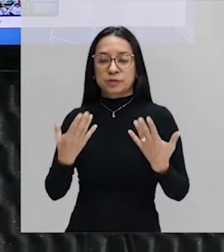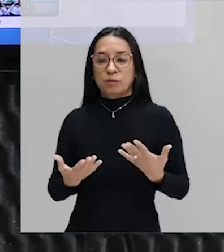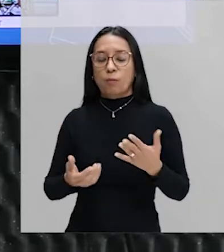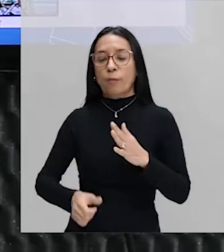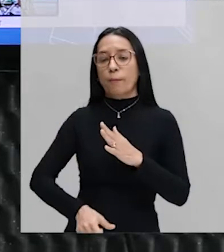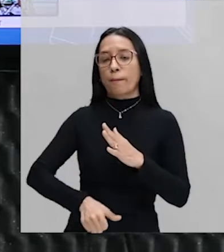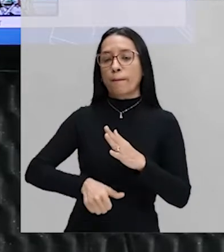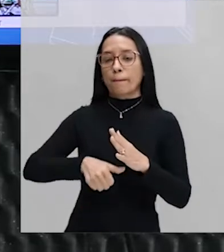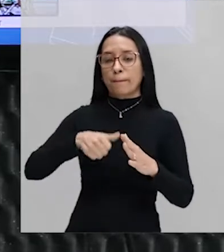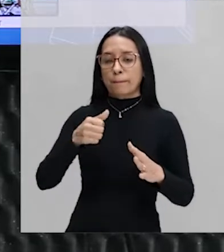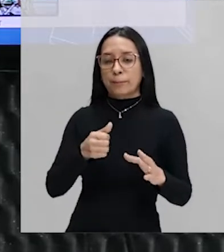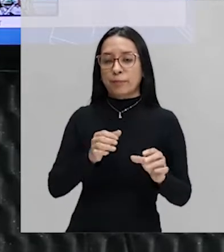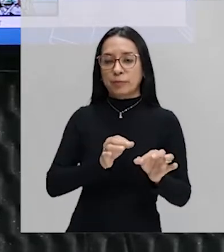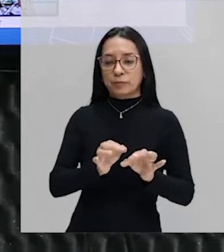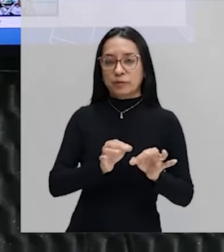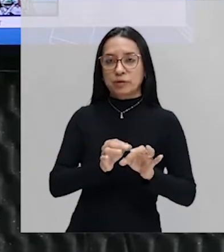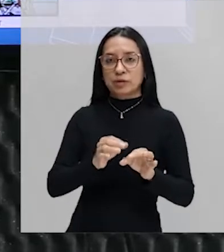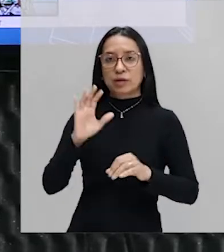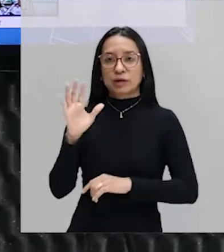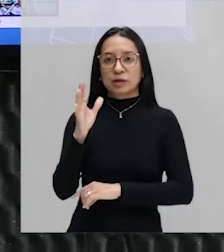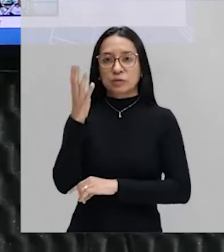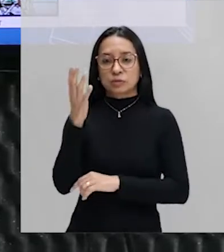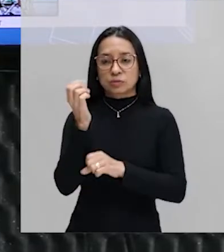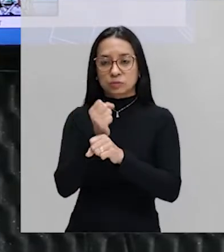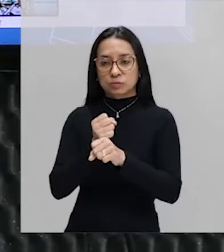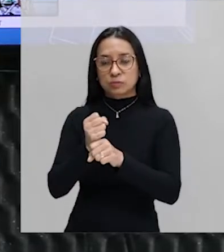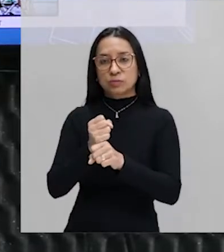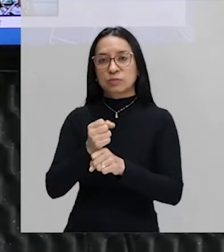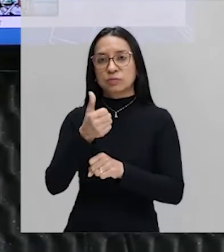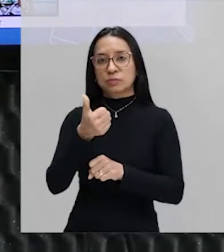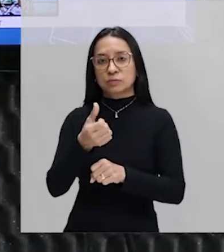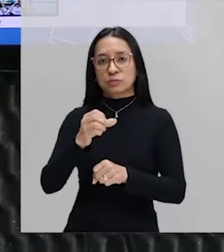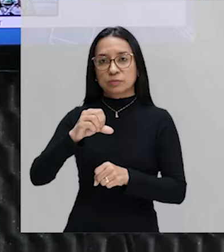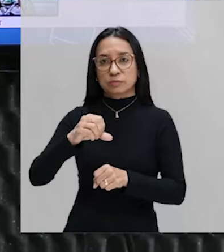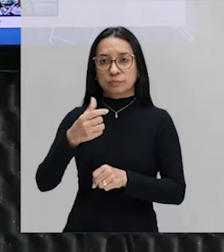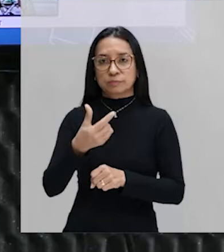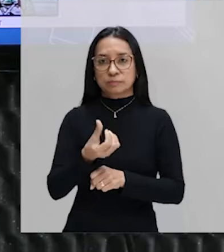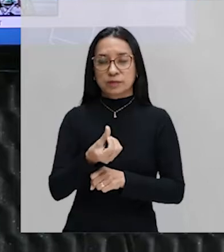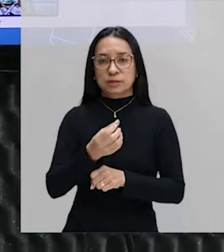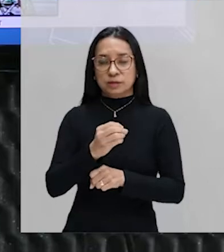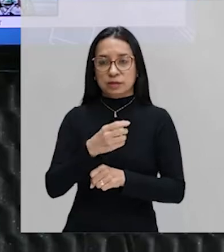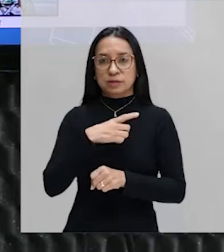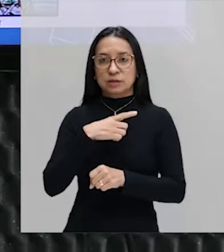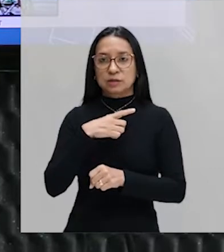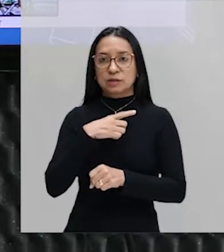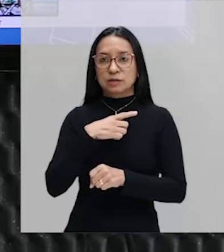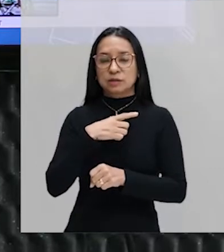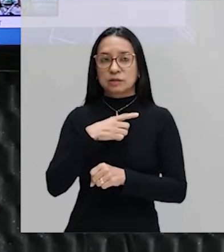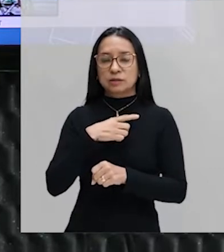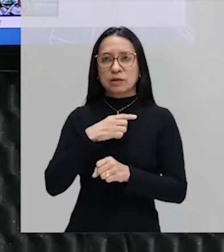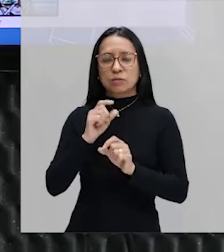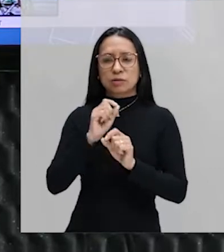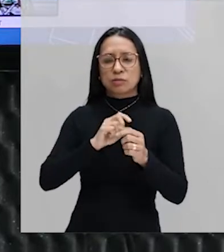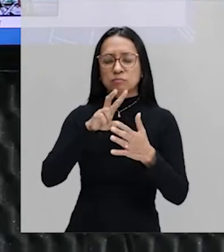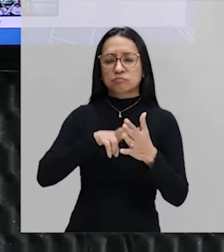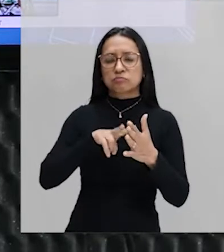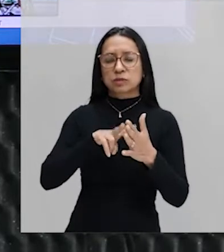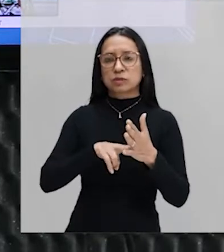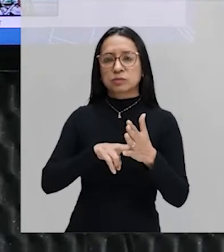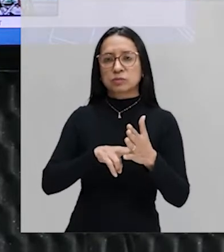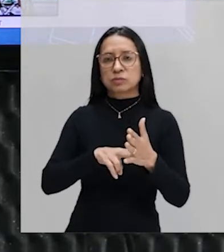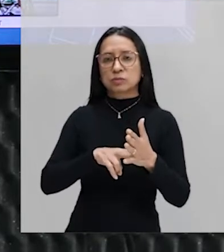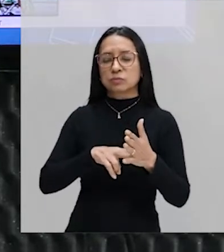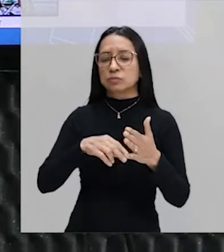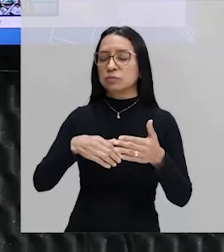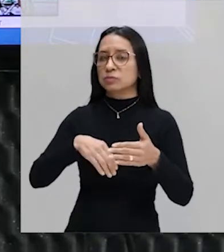dos Jogos Paralímpicos aconteceu quando? Em 1960. Mas existem relatos de jogos que já foram incluídos